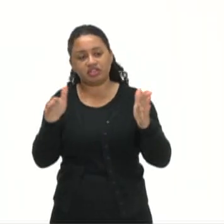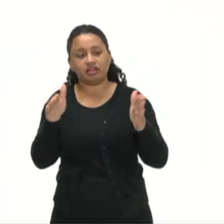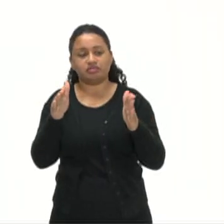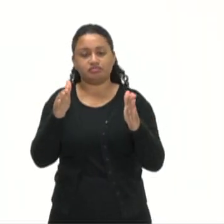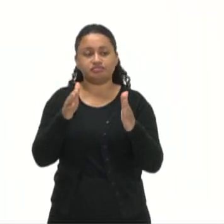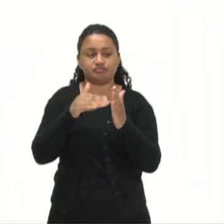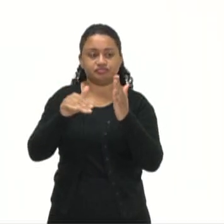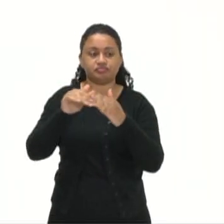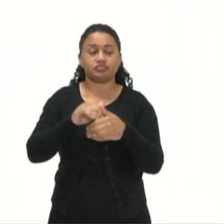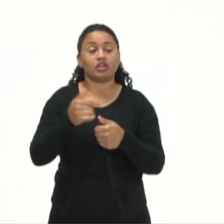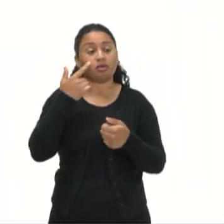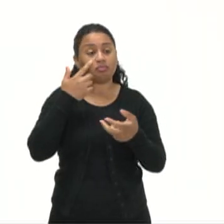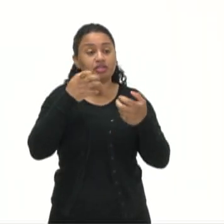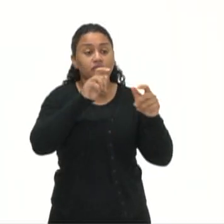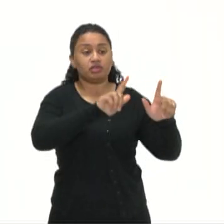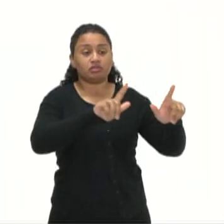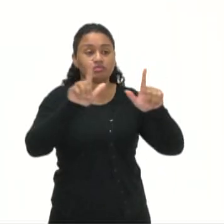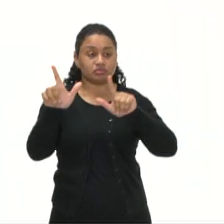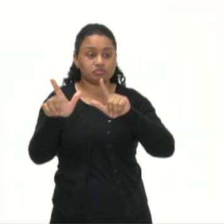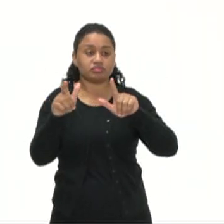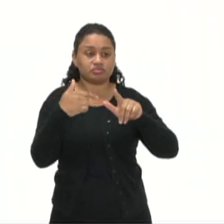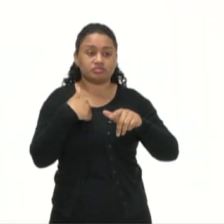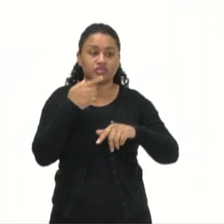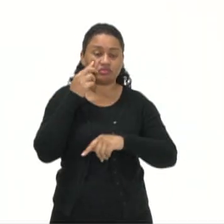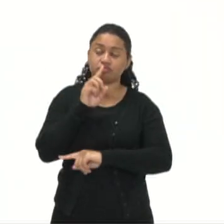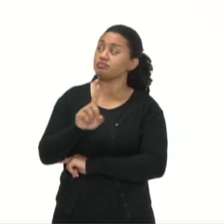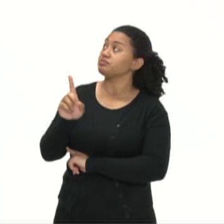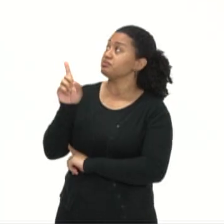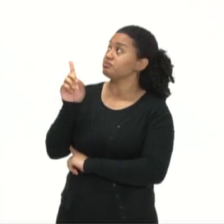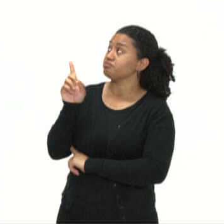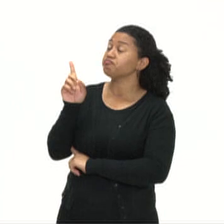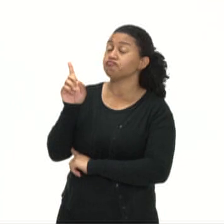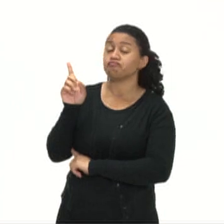aqui dois quadros, duas fases diferentes, a alegre e a melancólica.